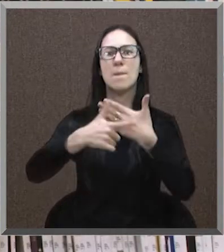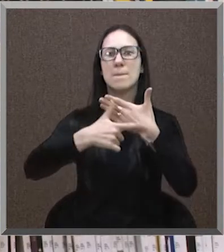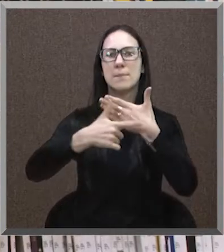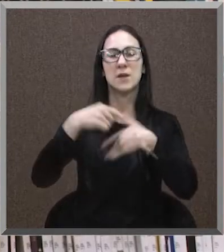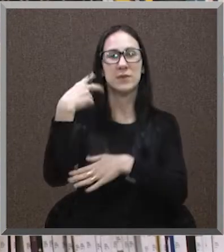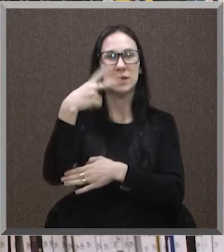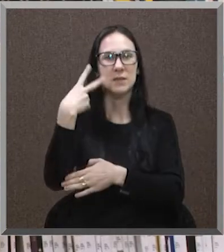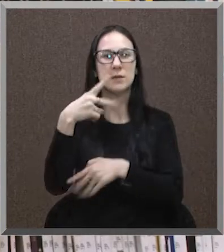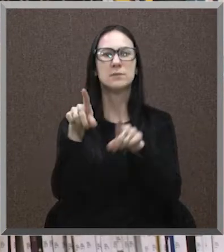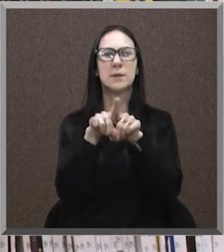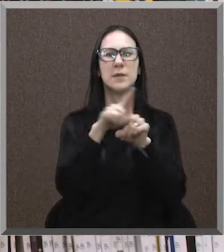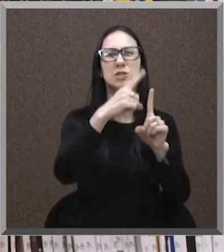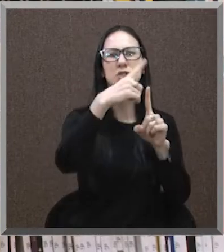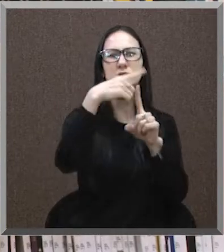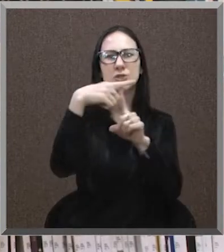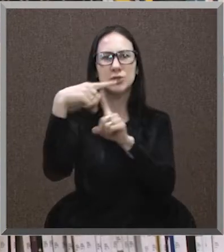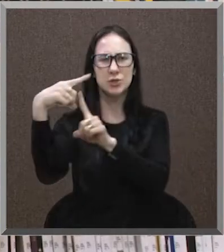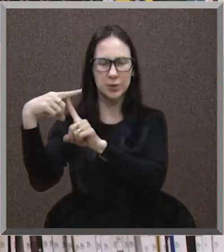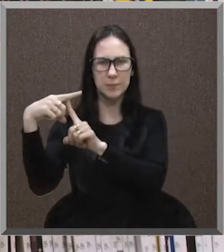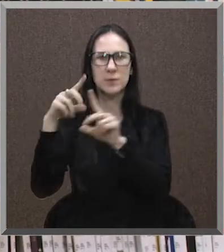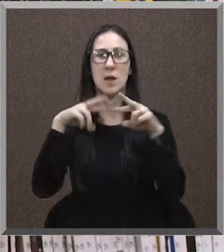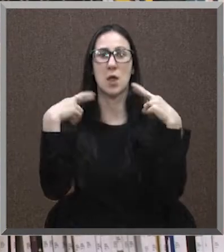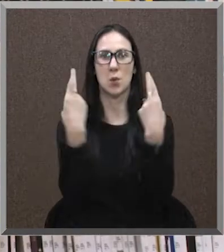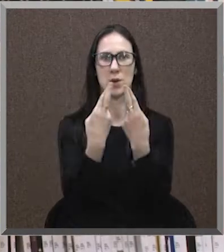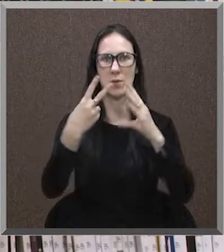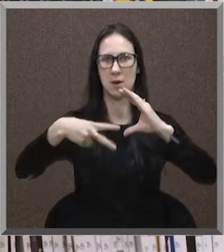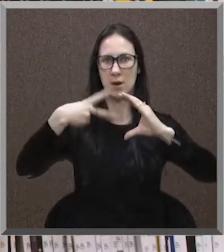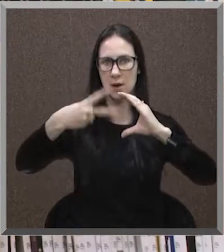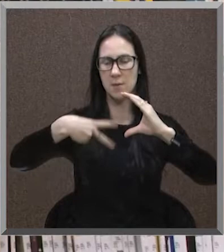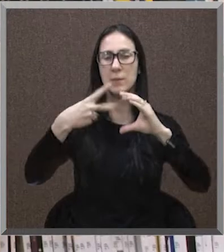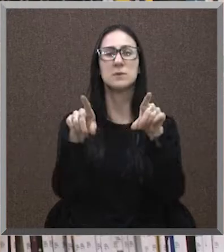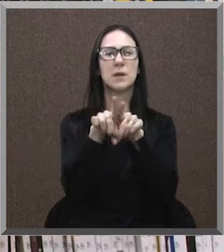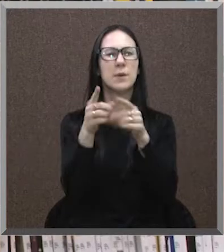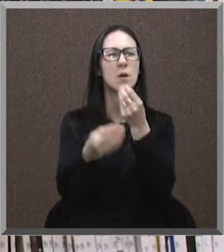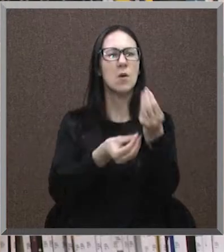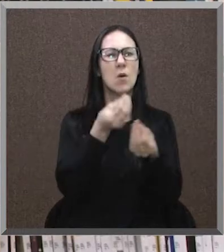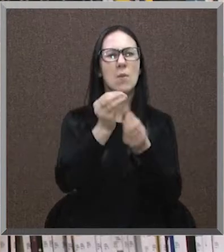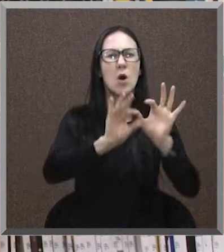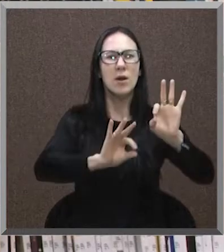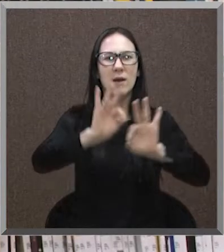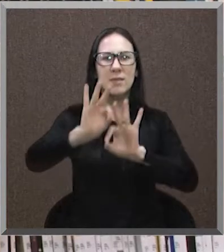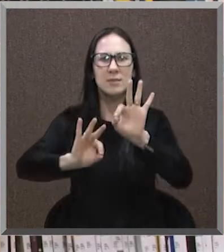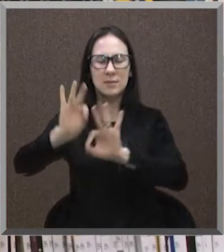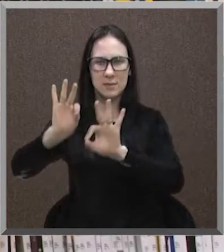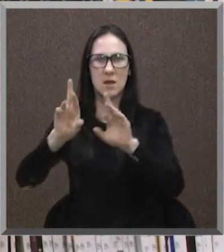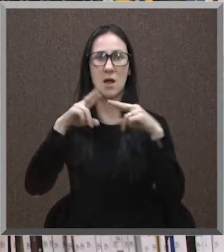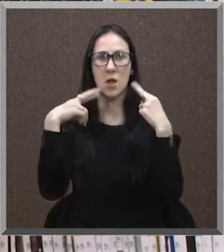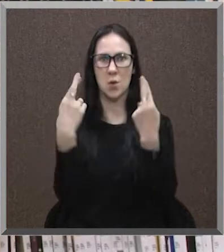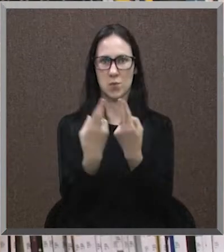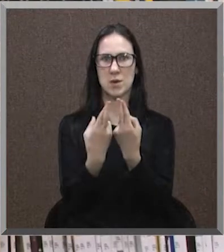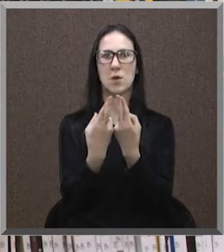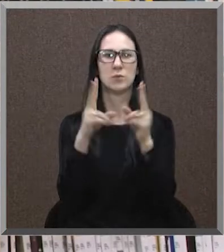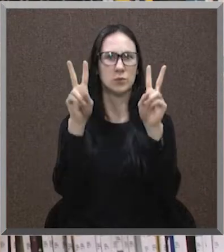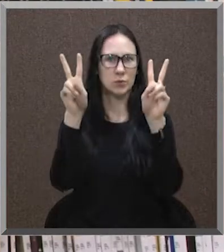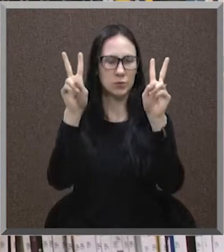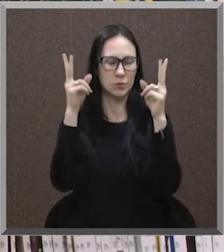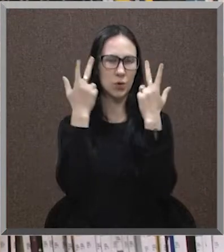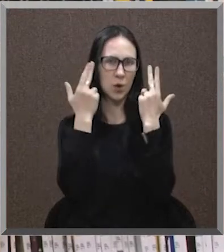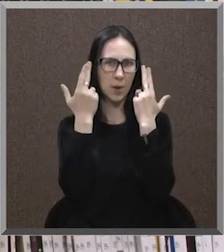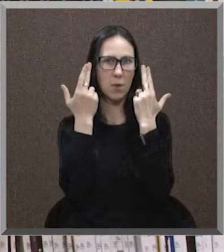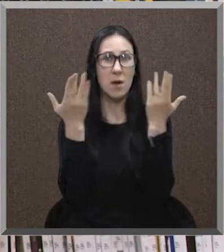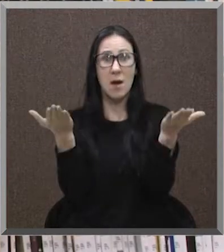de sessões realizadas na Câmara e também como é organizada uma sessão ordinária. Hoje vamos aprender mais sobre as